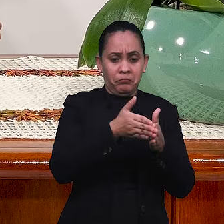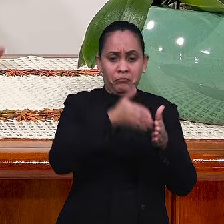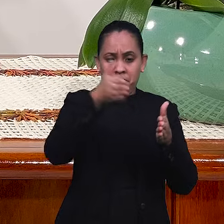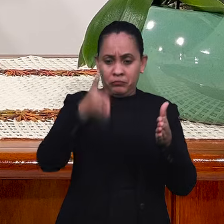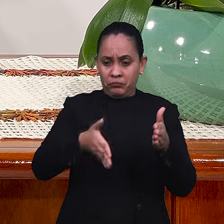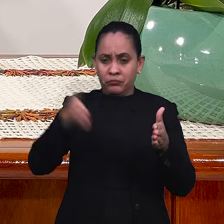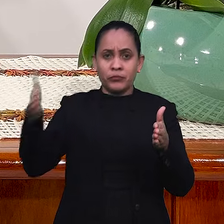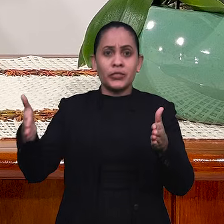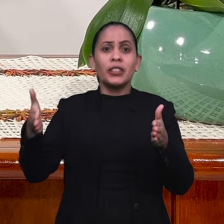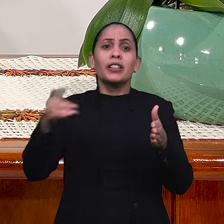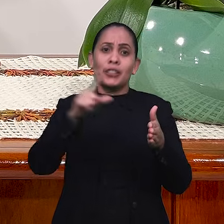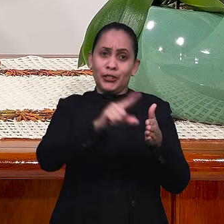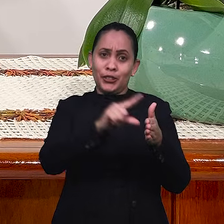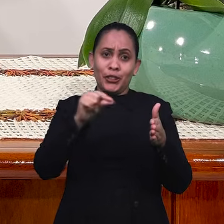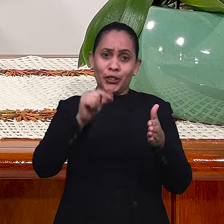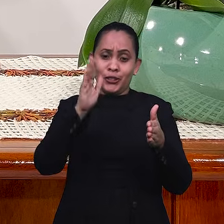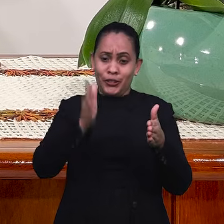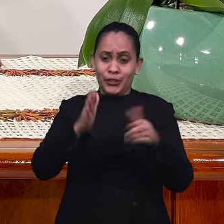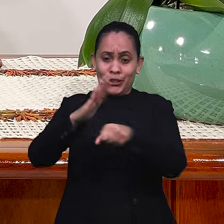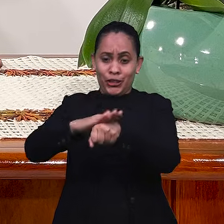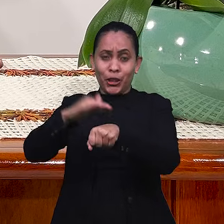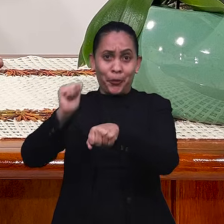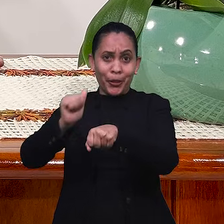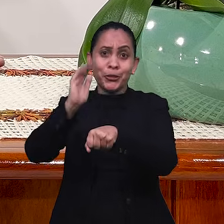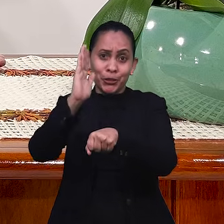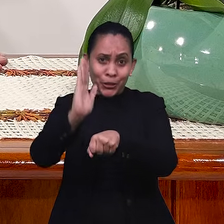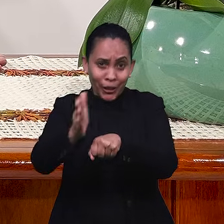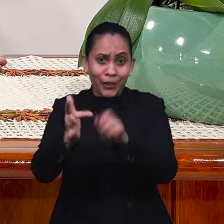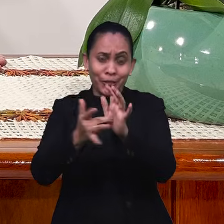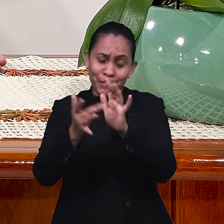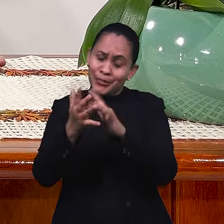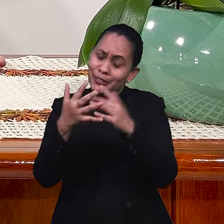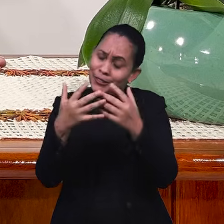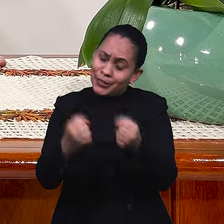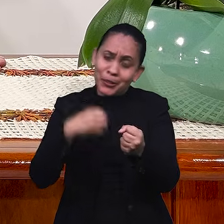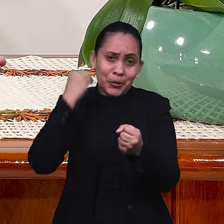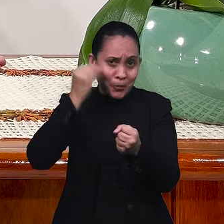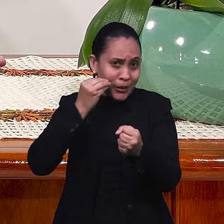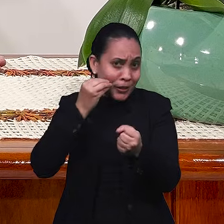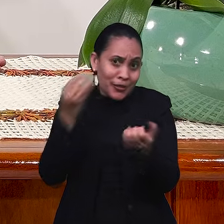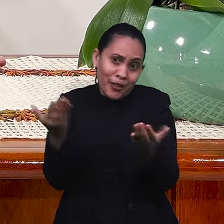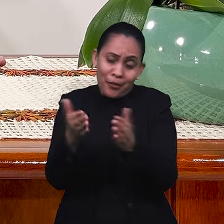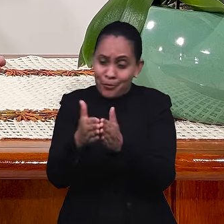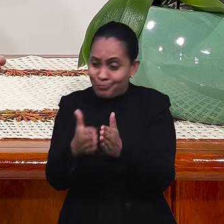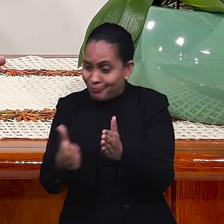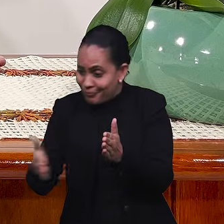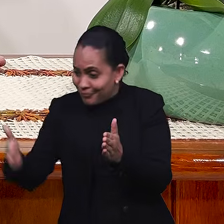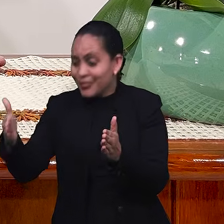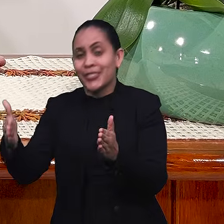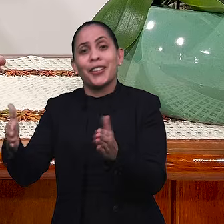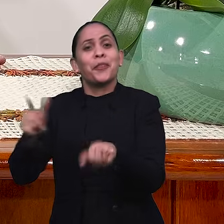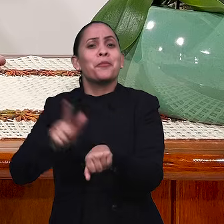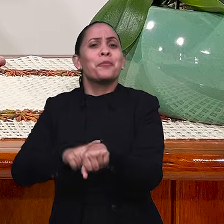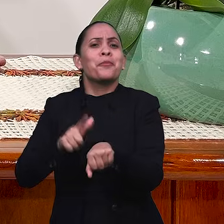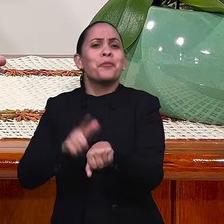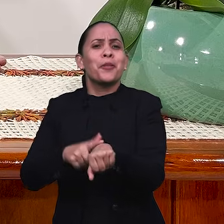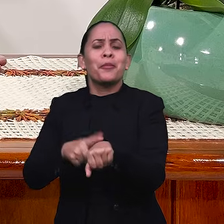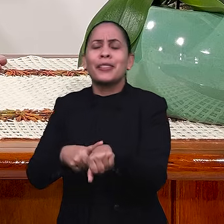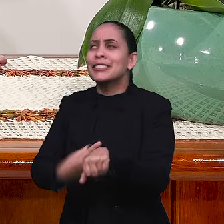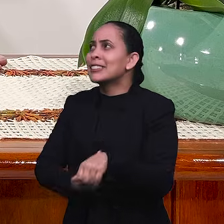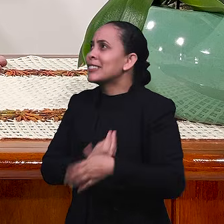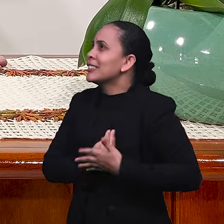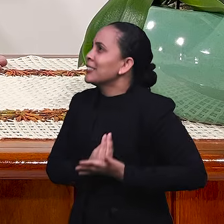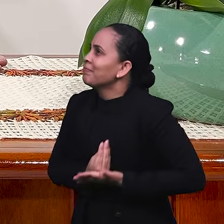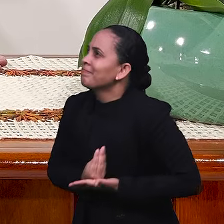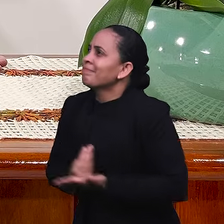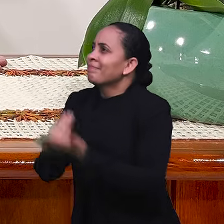os irmãos já foram, chamados também já foram, já tiveram a sua experiência com o Senhor. Agora, o momento é de se entregar nas